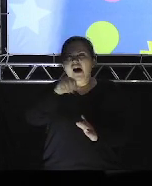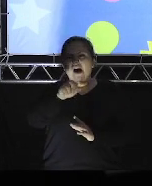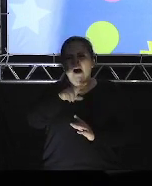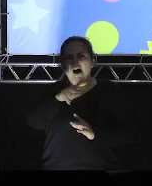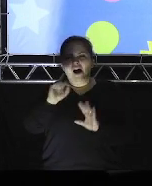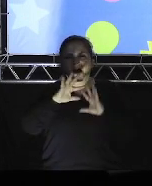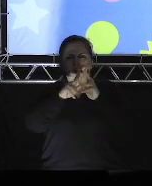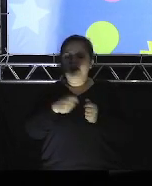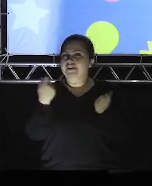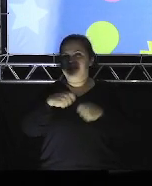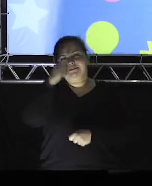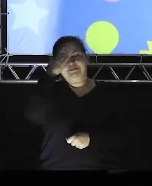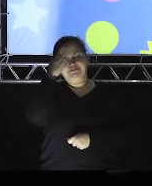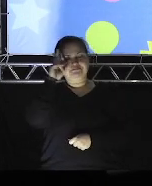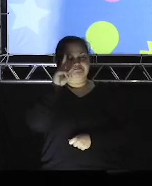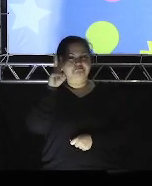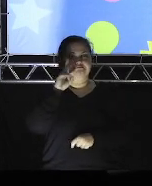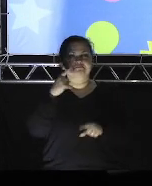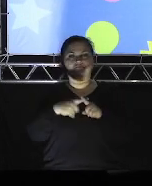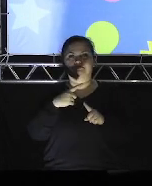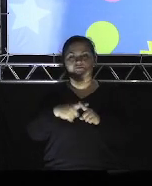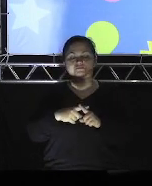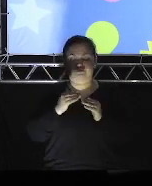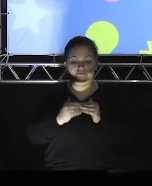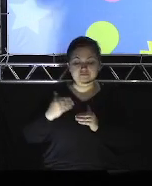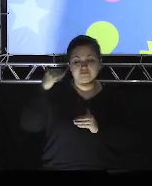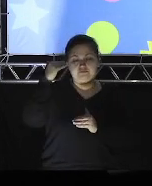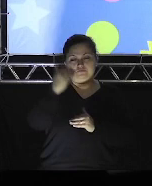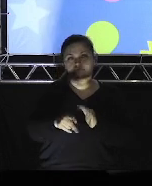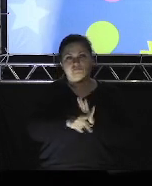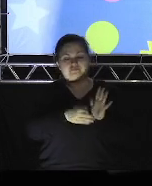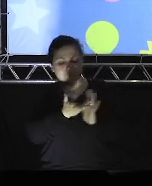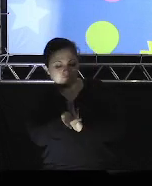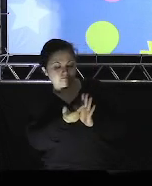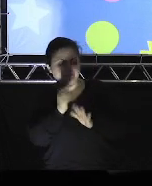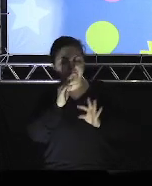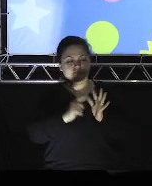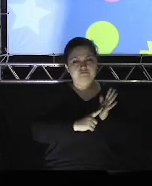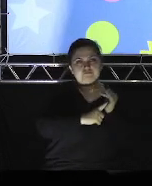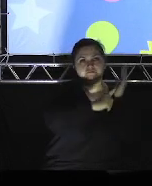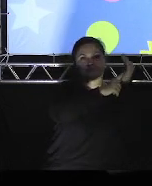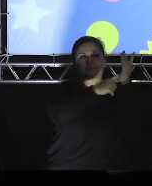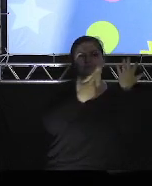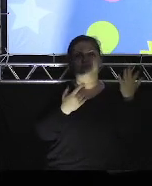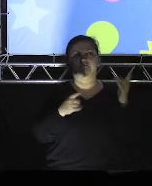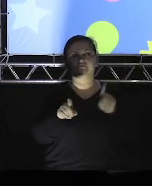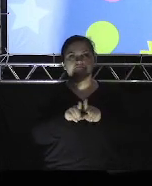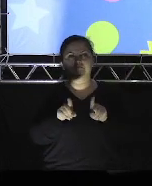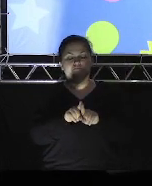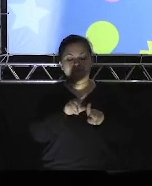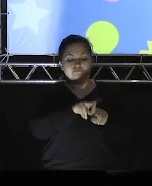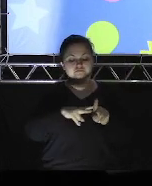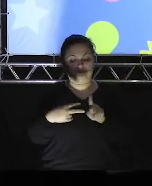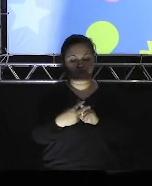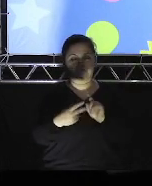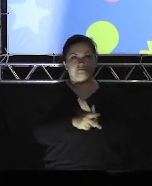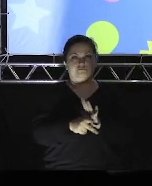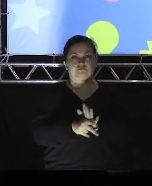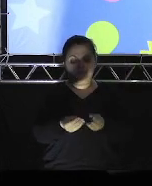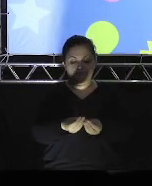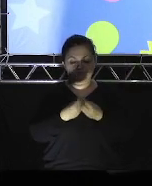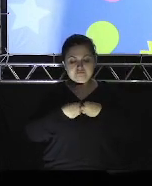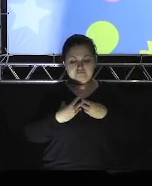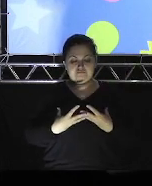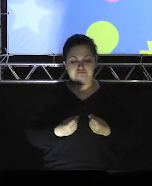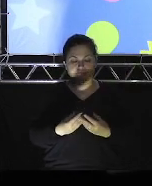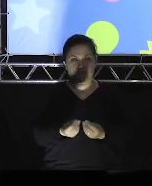mundo tem que ler, porque é para além de agilidade, de tecnologia. E a Donella Meadows, ela traz muito